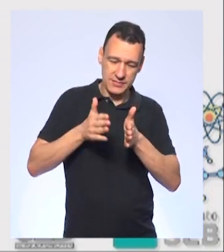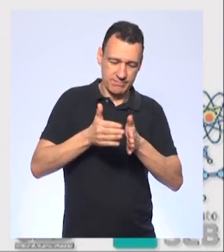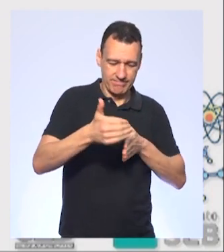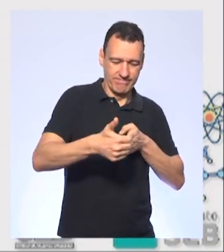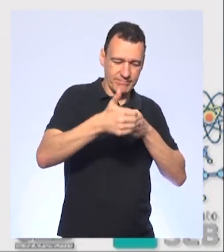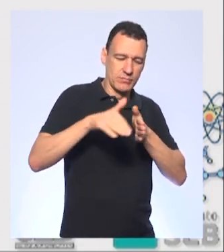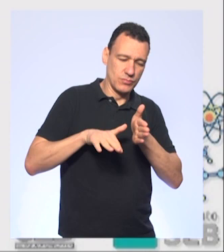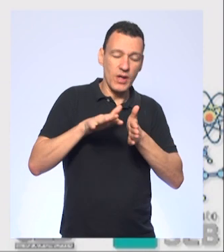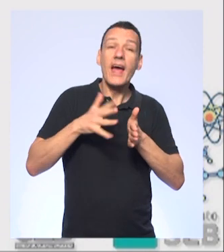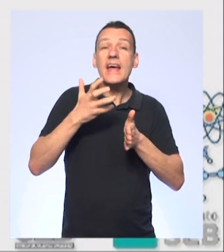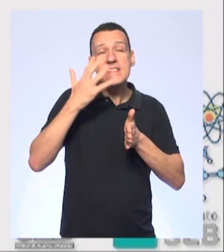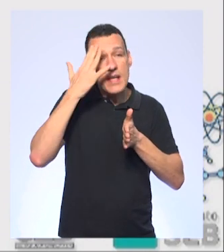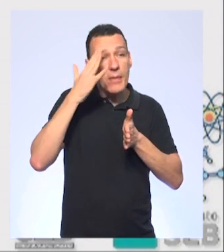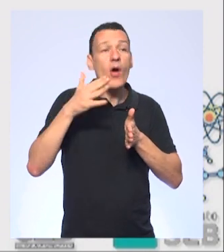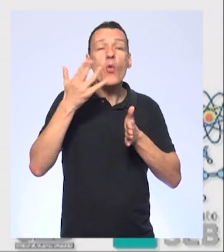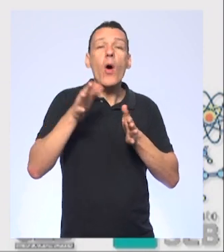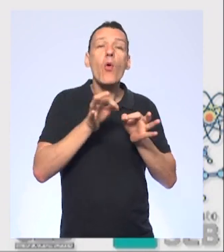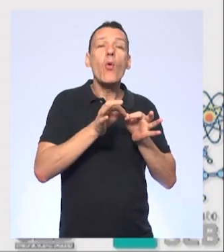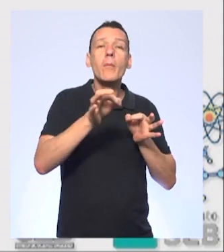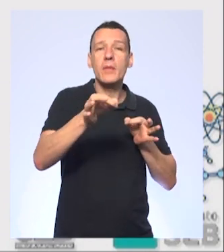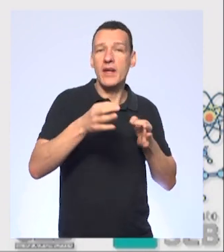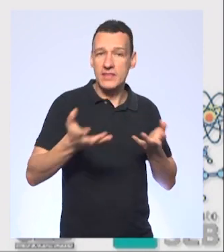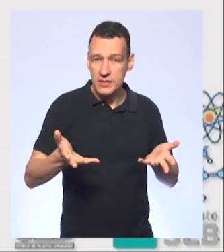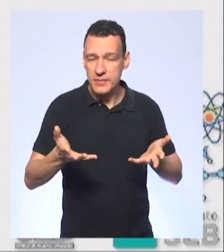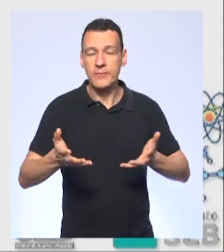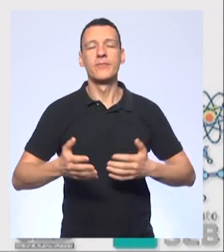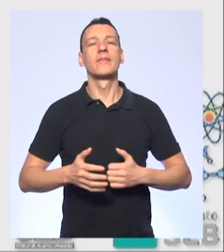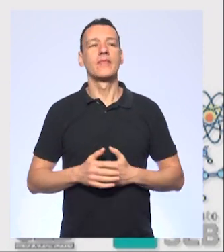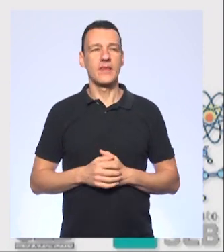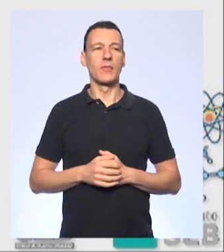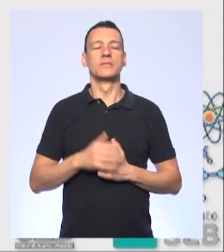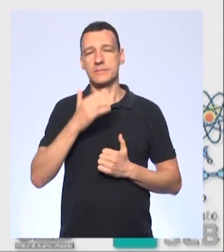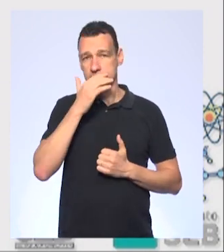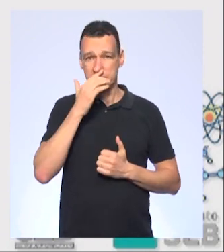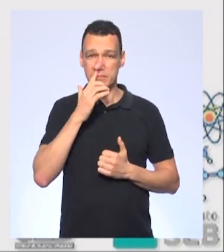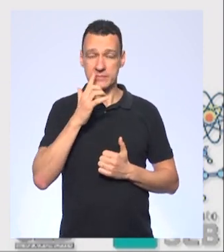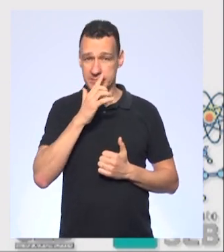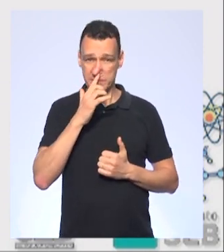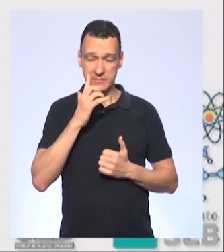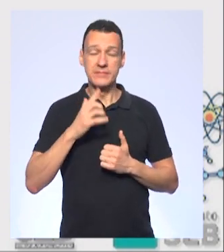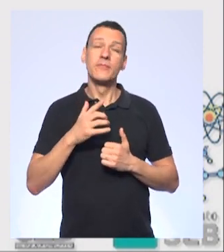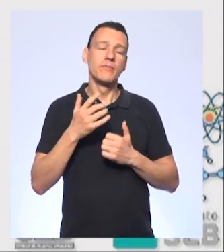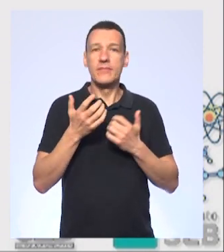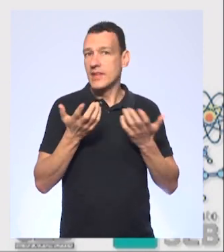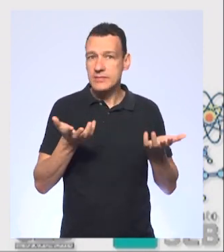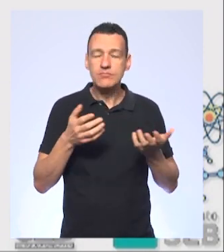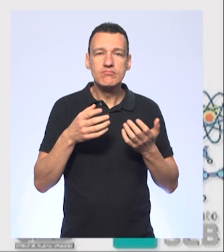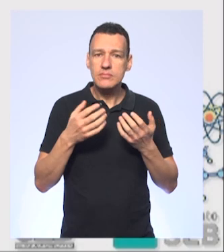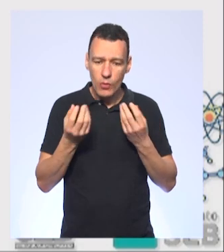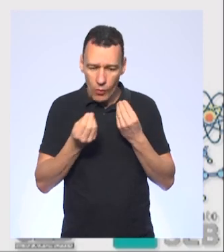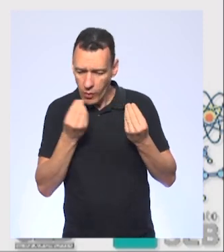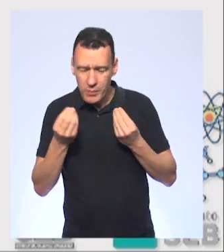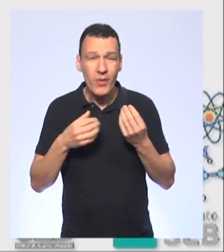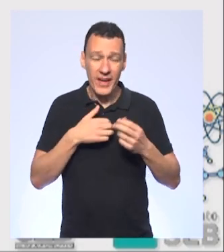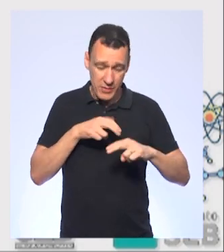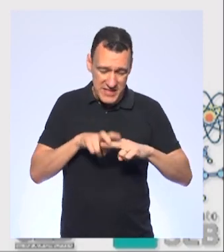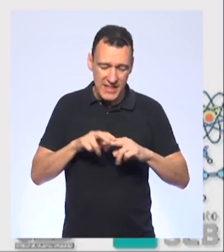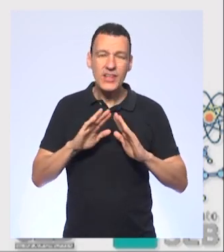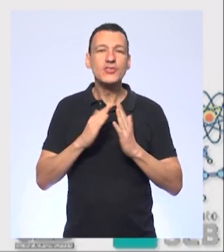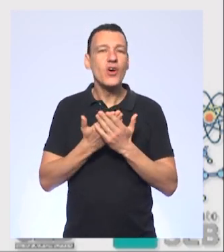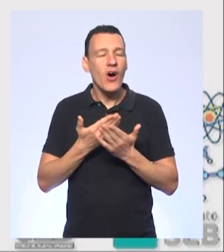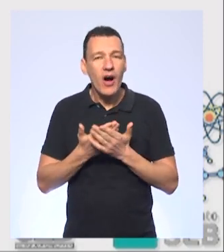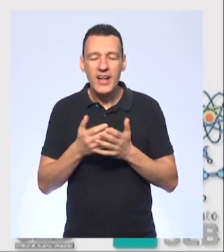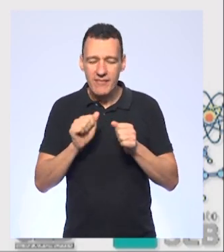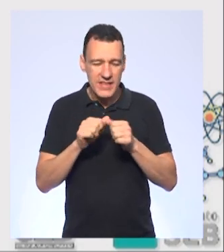dessa barreira. Bora lá? Veja que eu estou enxergando aqui. Cara, não tem como, você sentadinho lá na escola para fazer a prova do